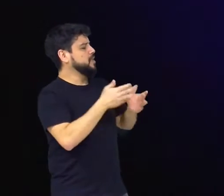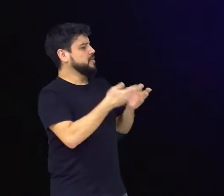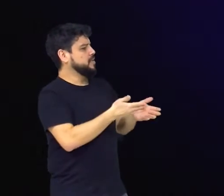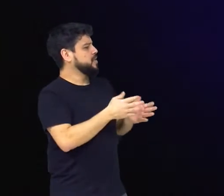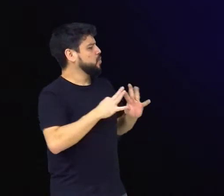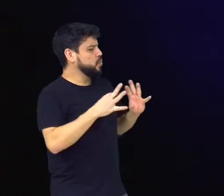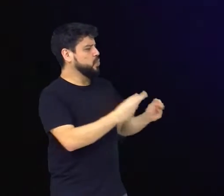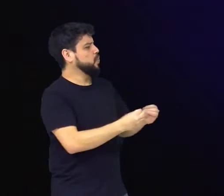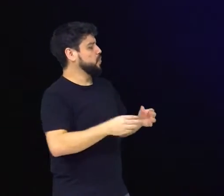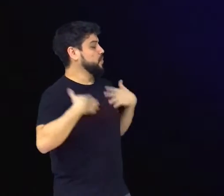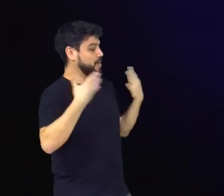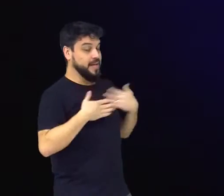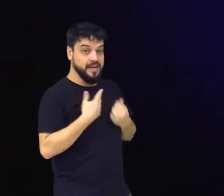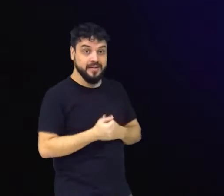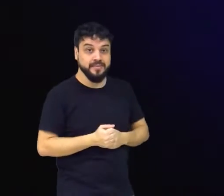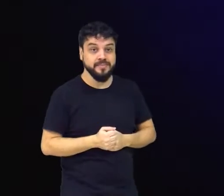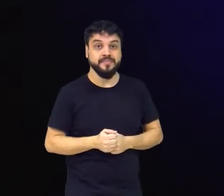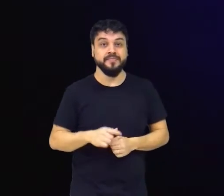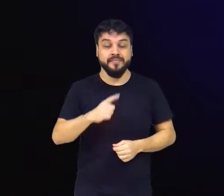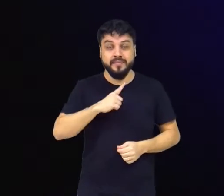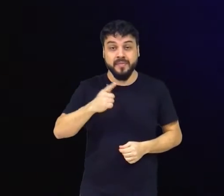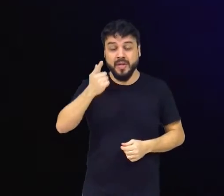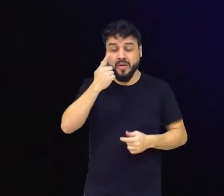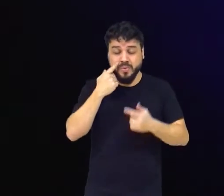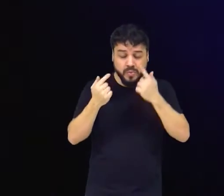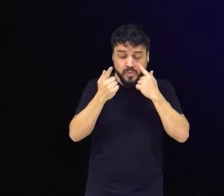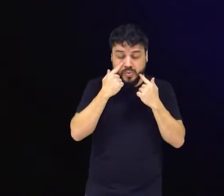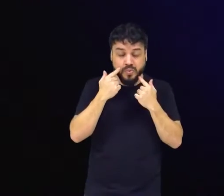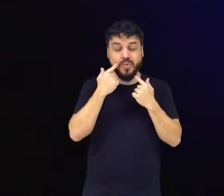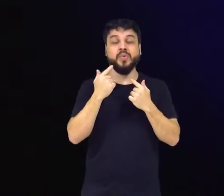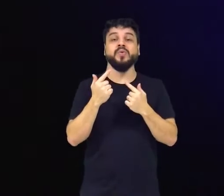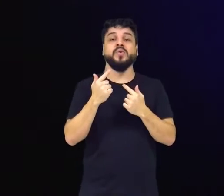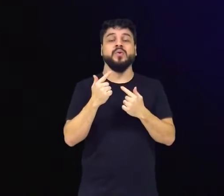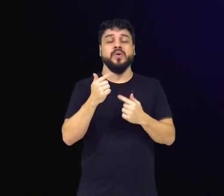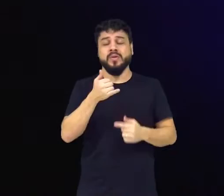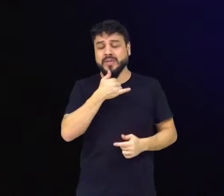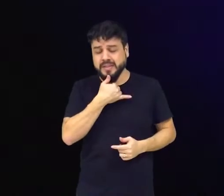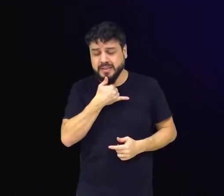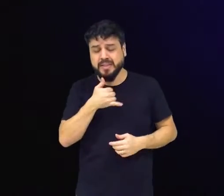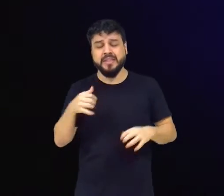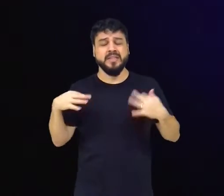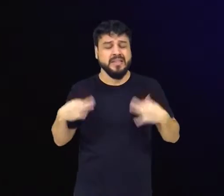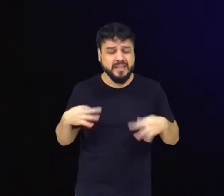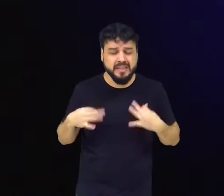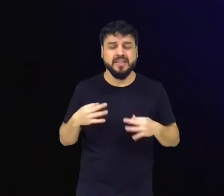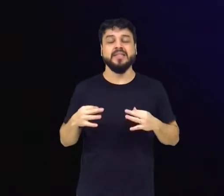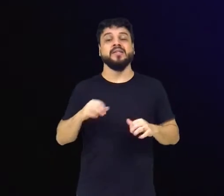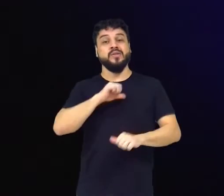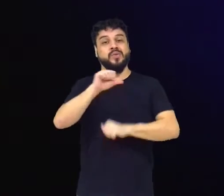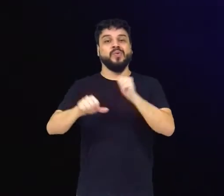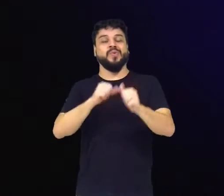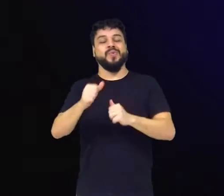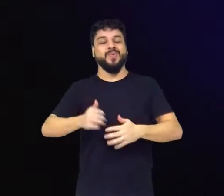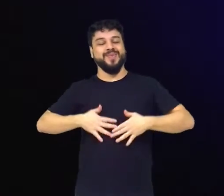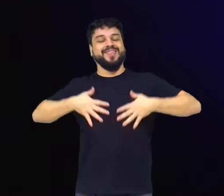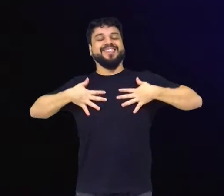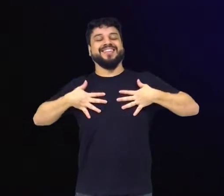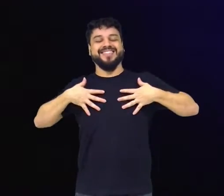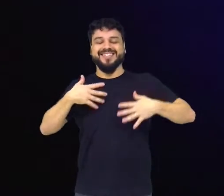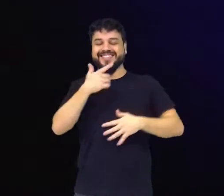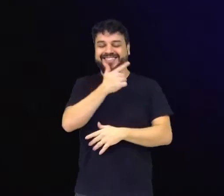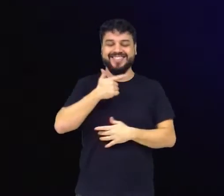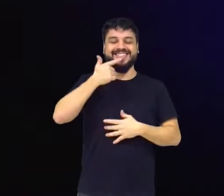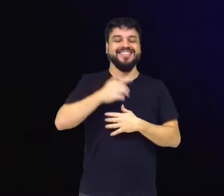alegres. O choro, a tristeza dariam lugar ao gozo e ao riso. A vergonha daria lugar à exaltação,